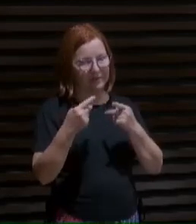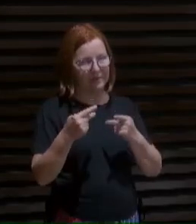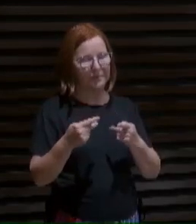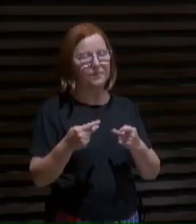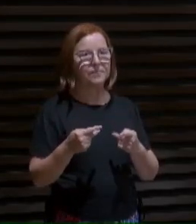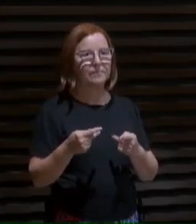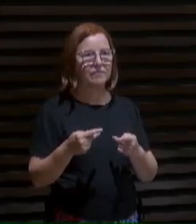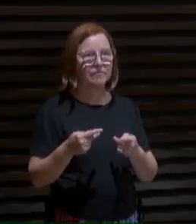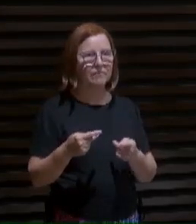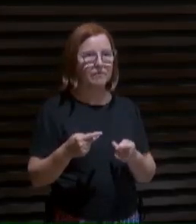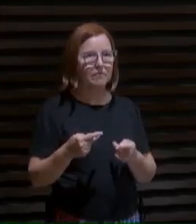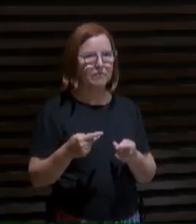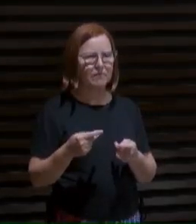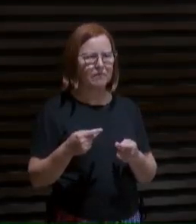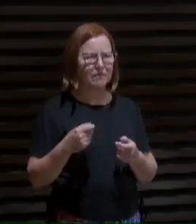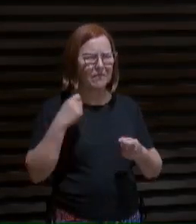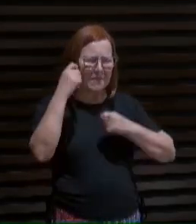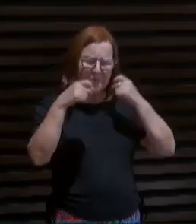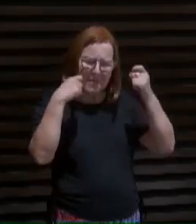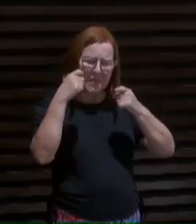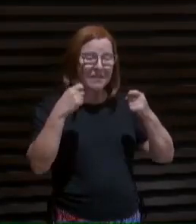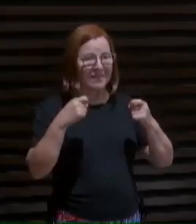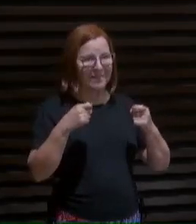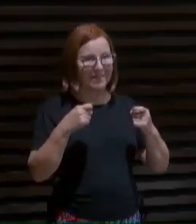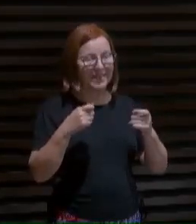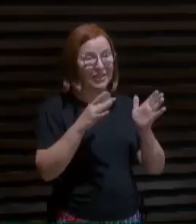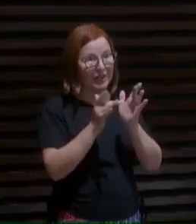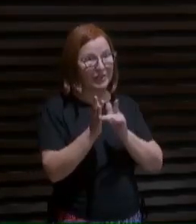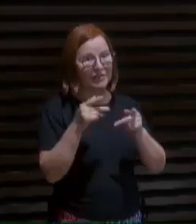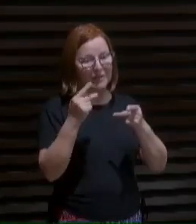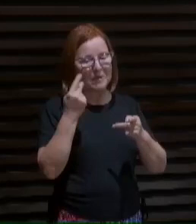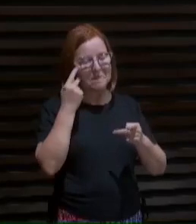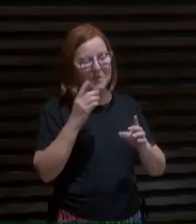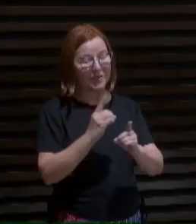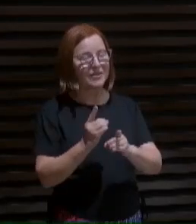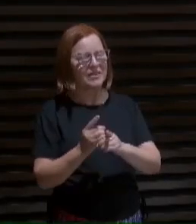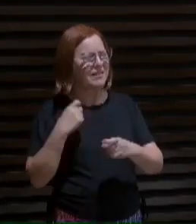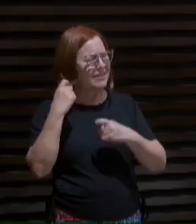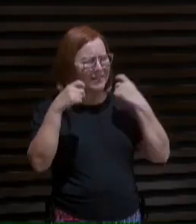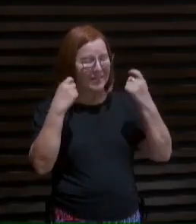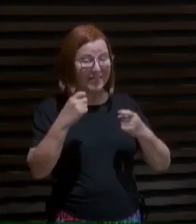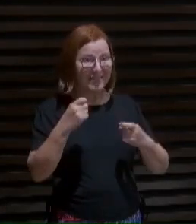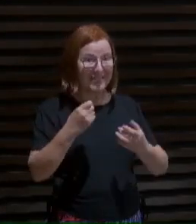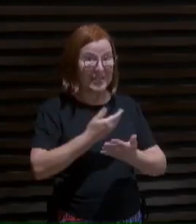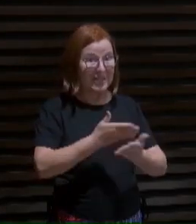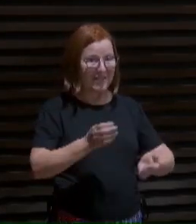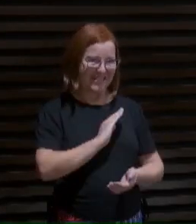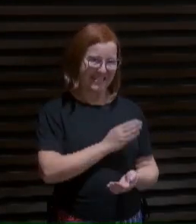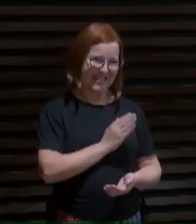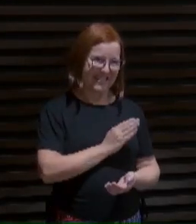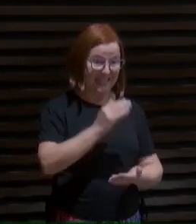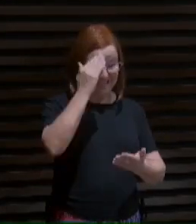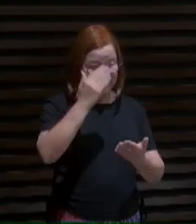olha, eu quero, não se turbe. Ele falou isso para os discípulos: não se turbe. O quê? O vosso coração.